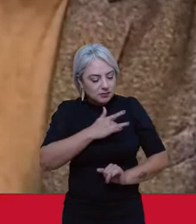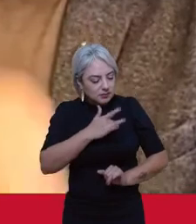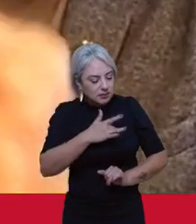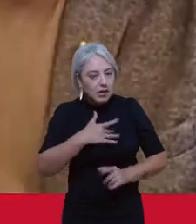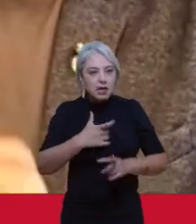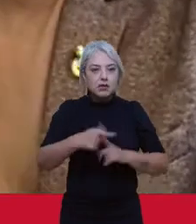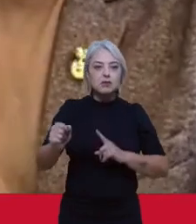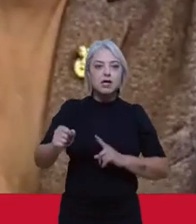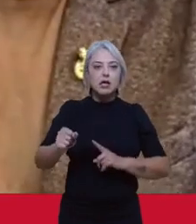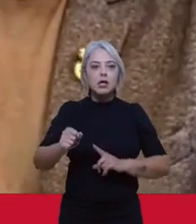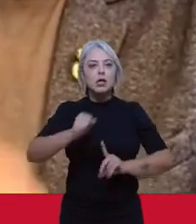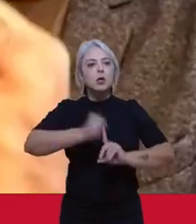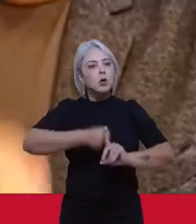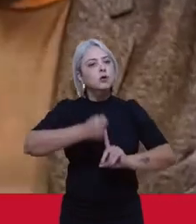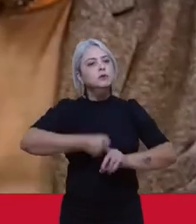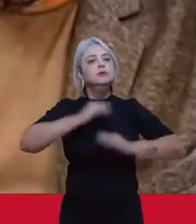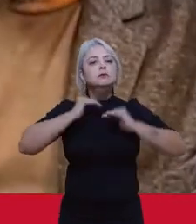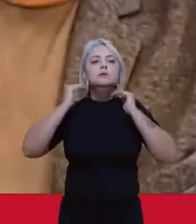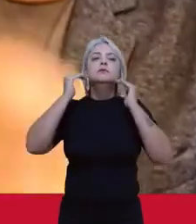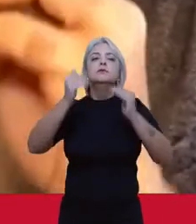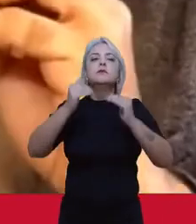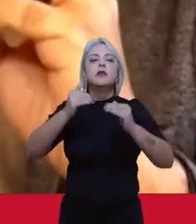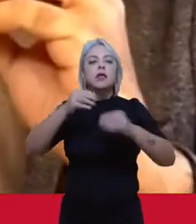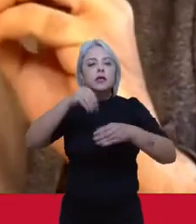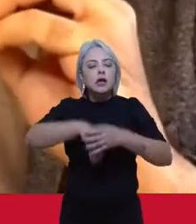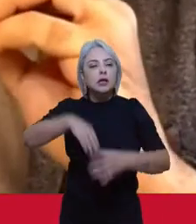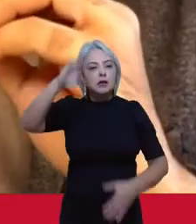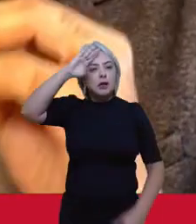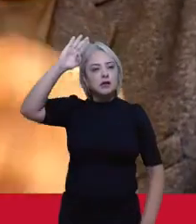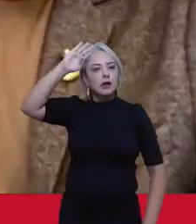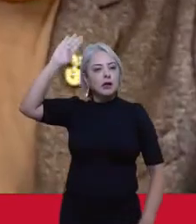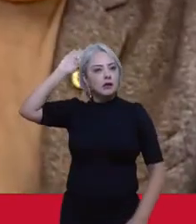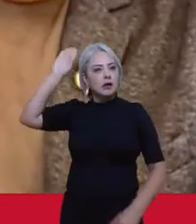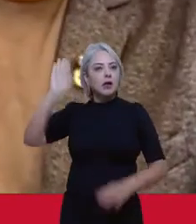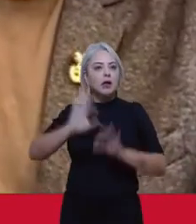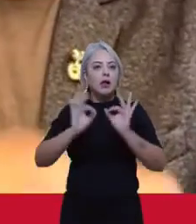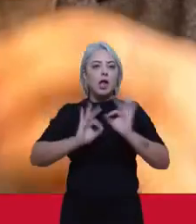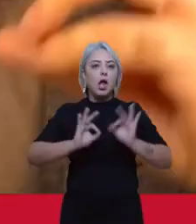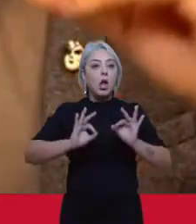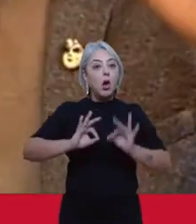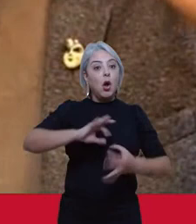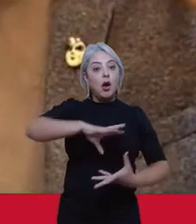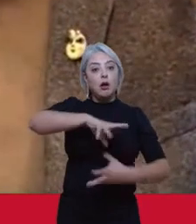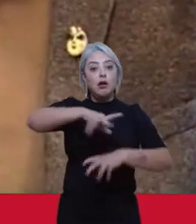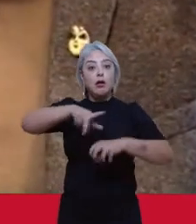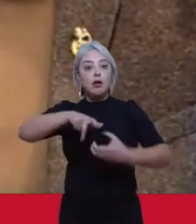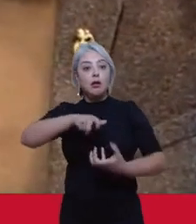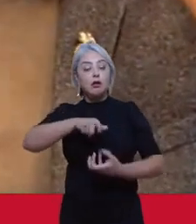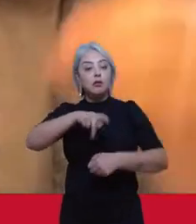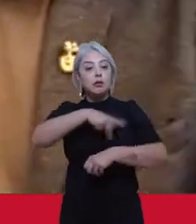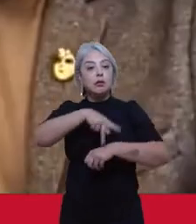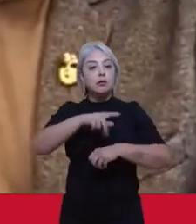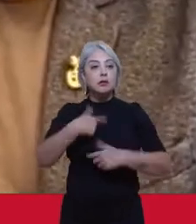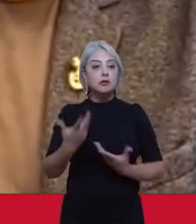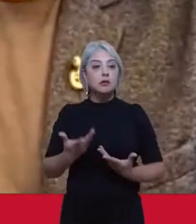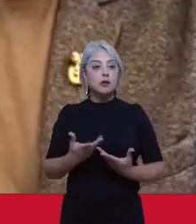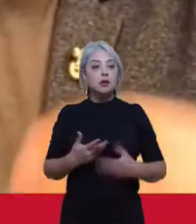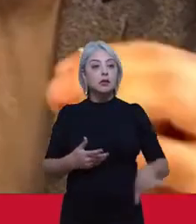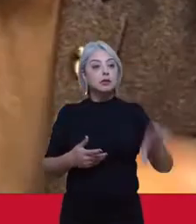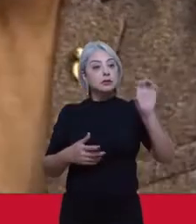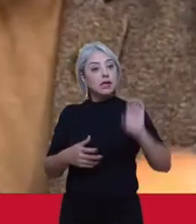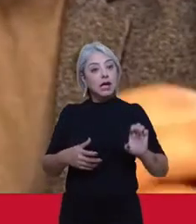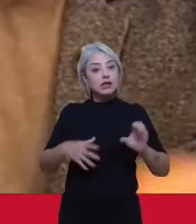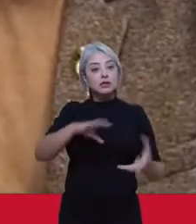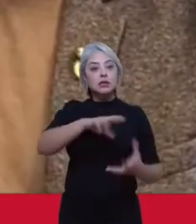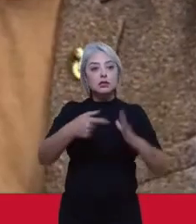saí e continuei absolutamente uma luta no âmbito da academia, no âmbito dos organismos internacionais, no âmbito da esquerda